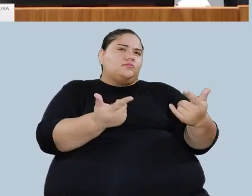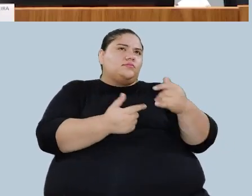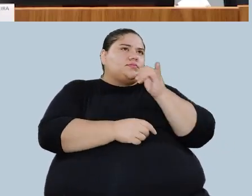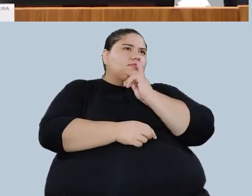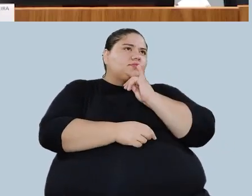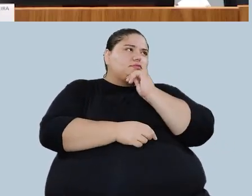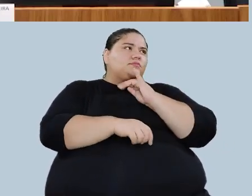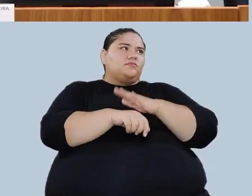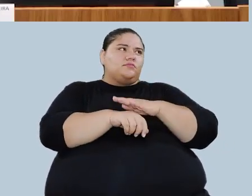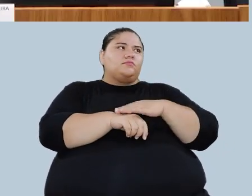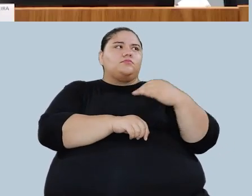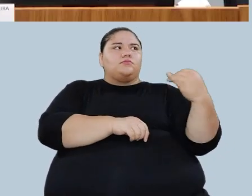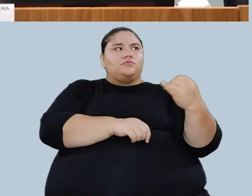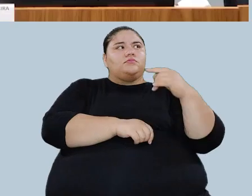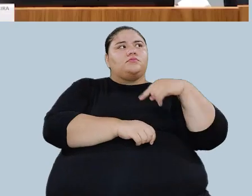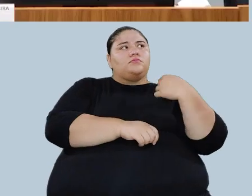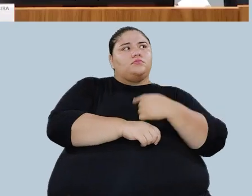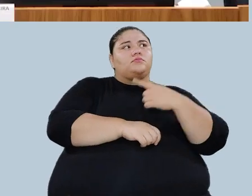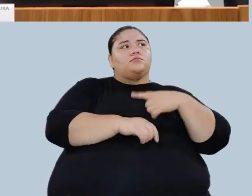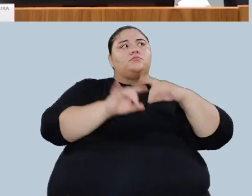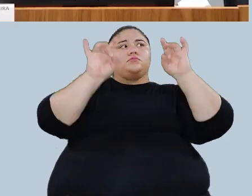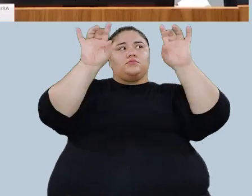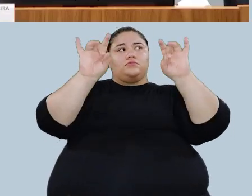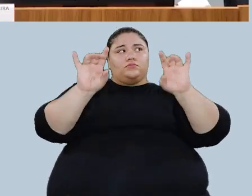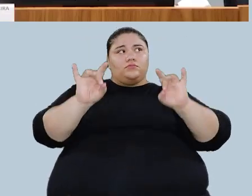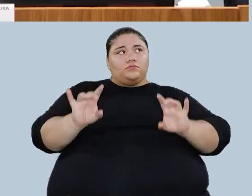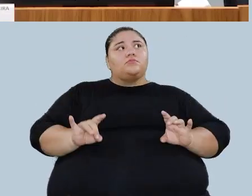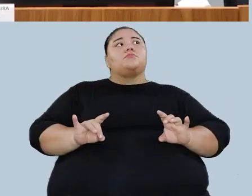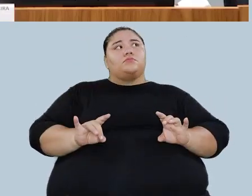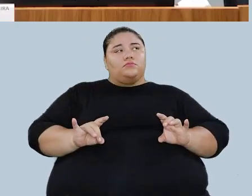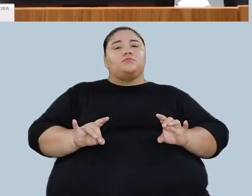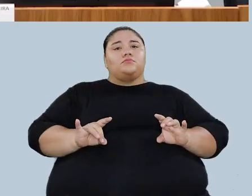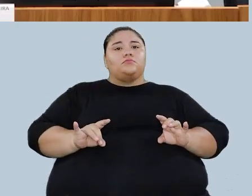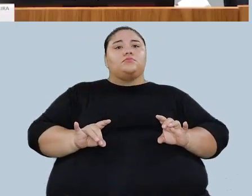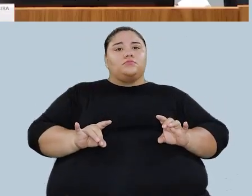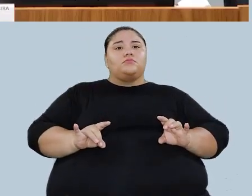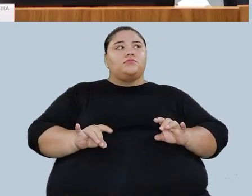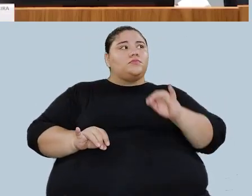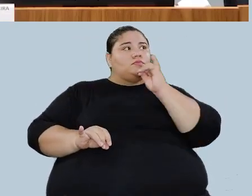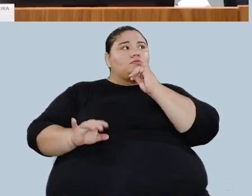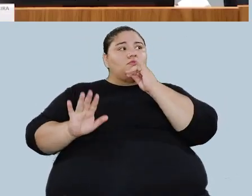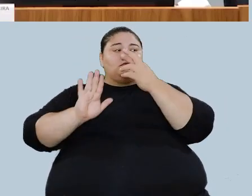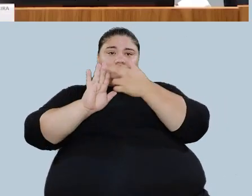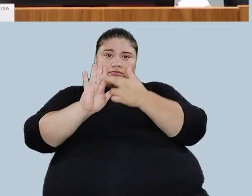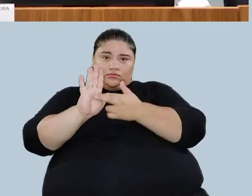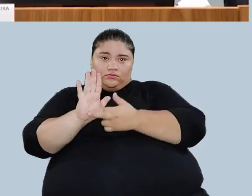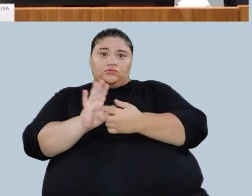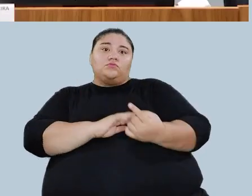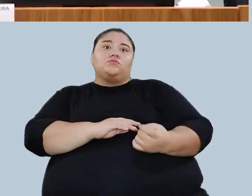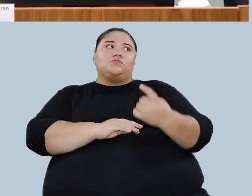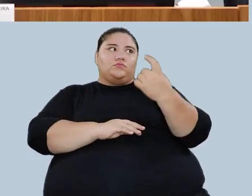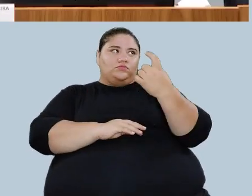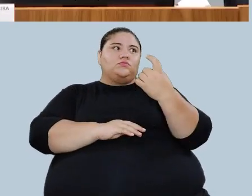aqui era importantíssimo que nós tivéssemos um regime especial de tributação dos serviços financeiros, para ter um regime único